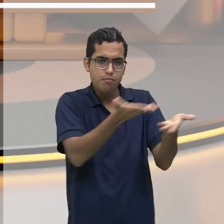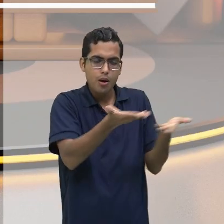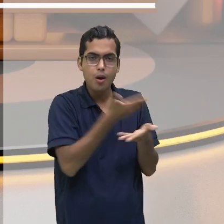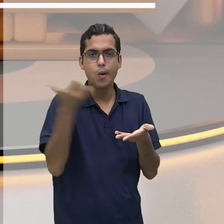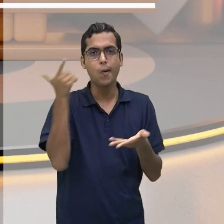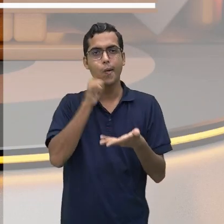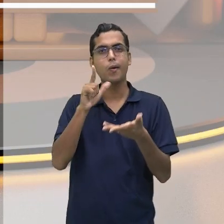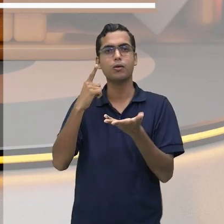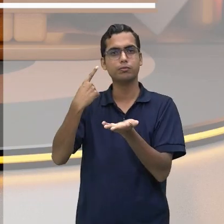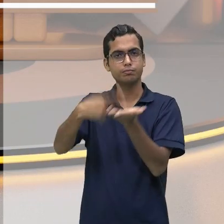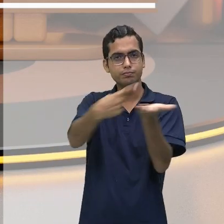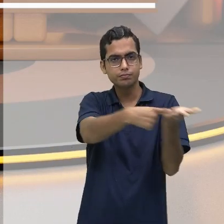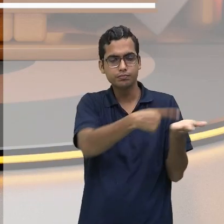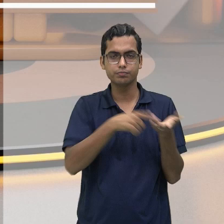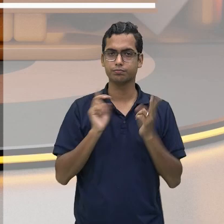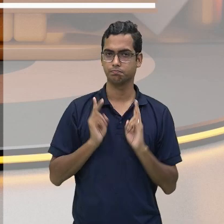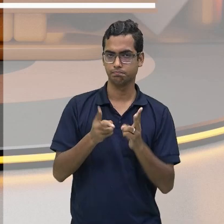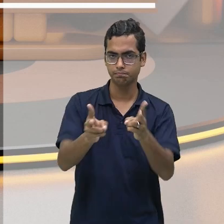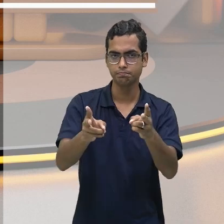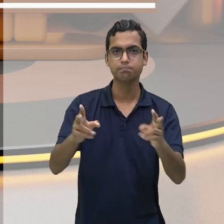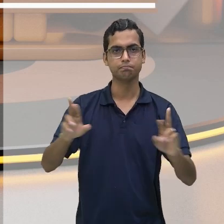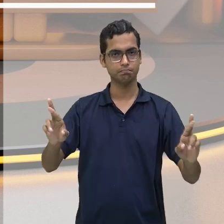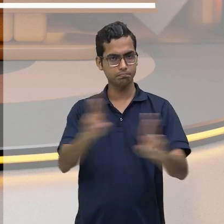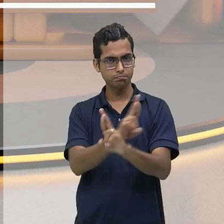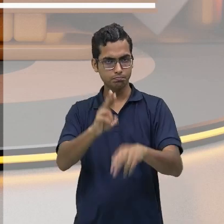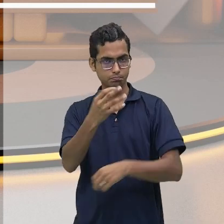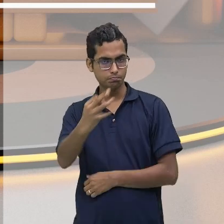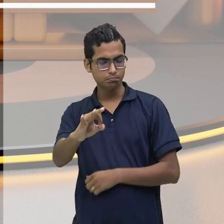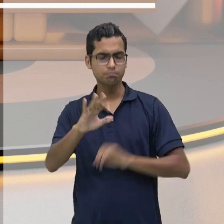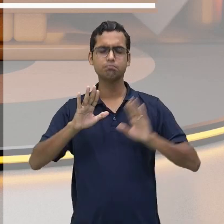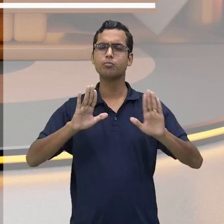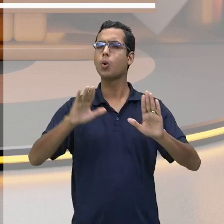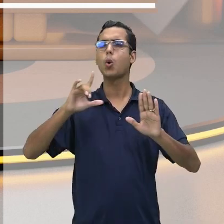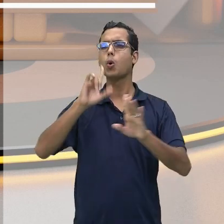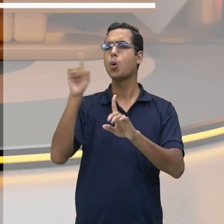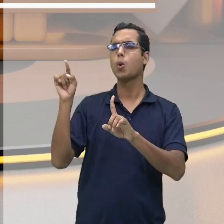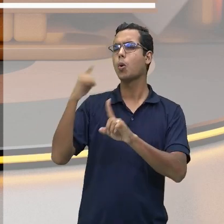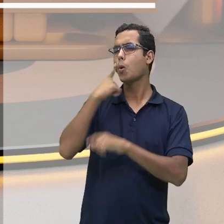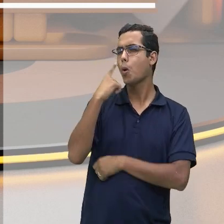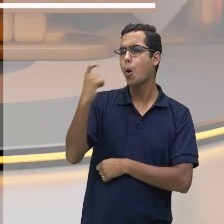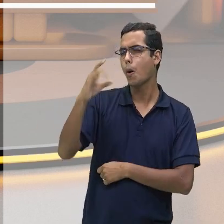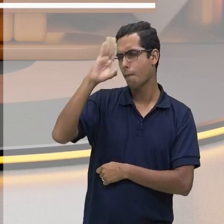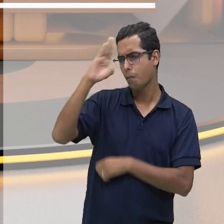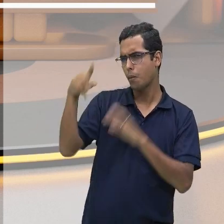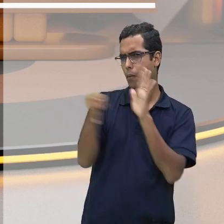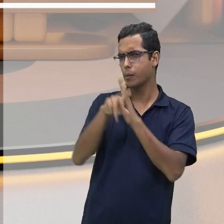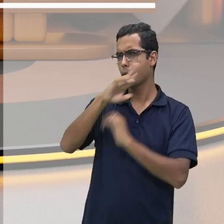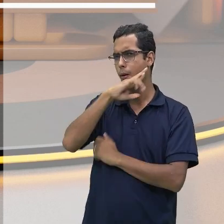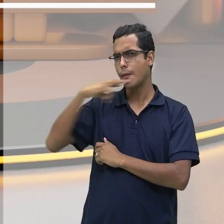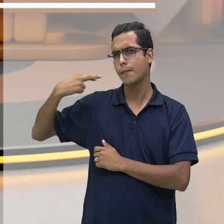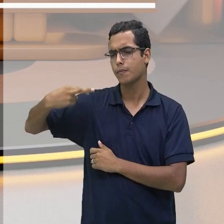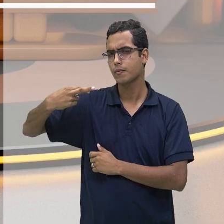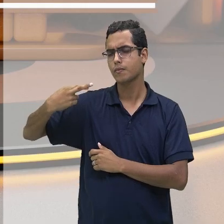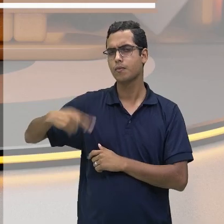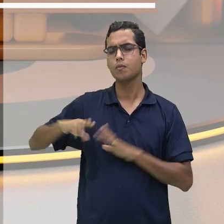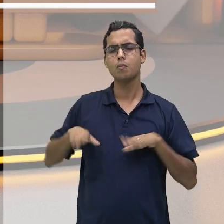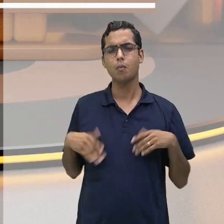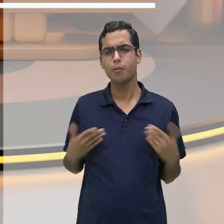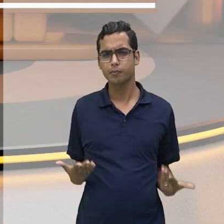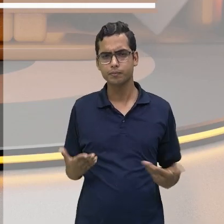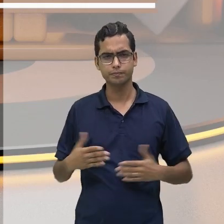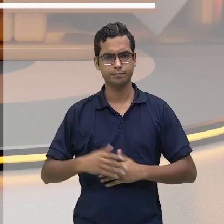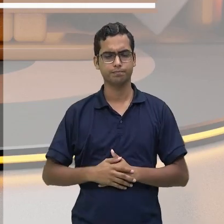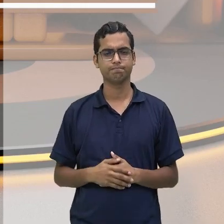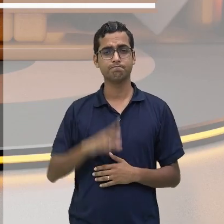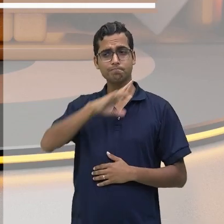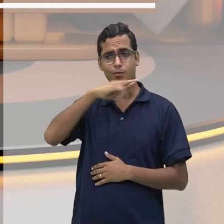manter realmente essa relação. Mas qual vai ser o principal interesse da Rússia? O principal interesse, gente, vai